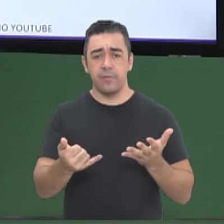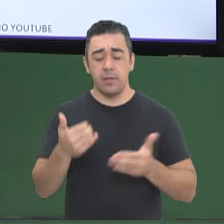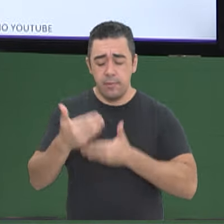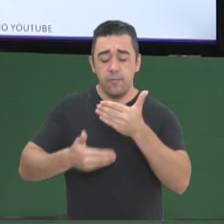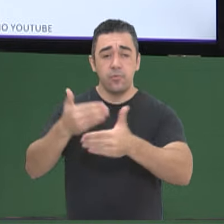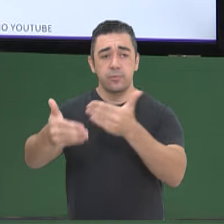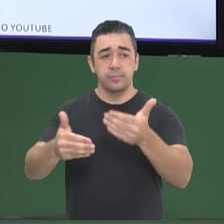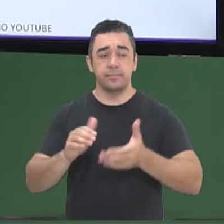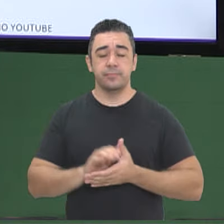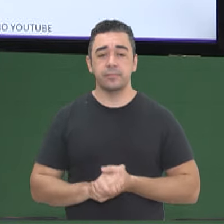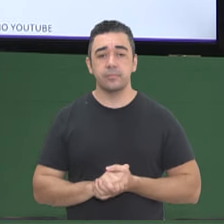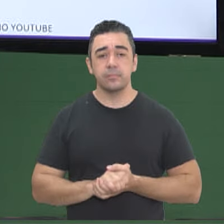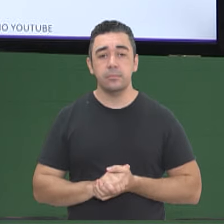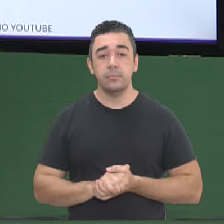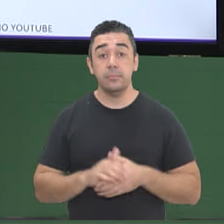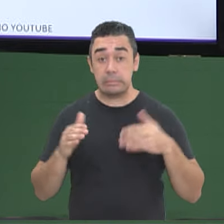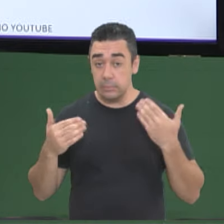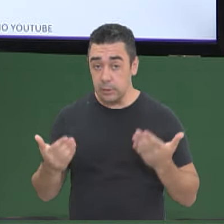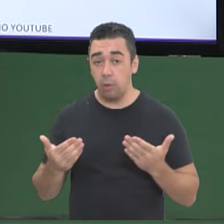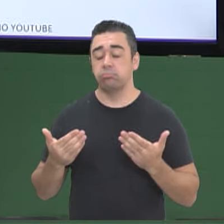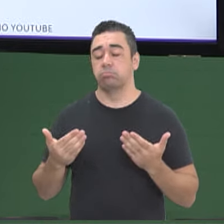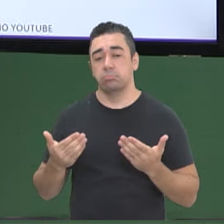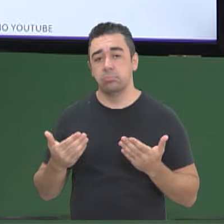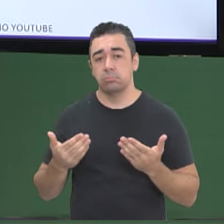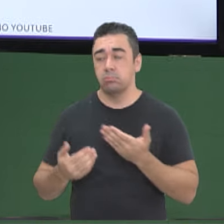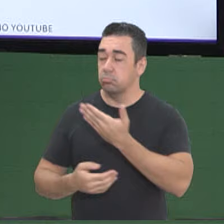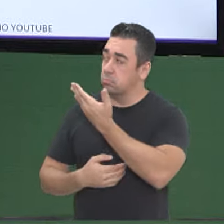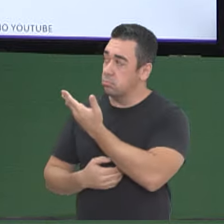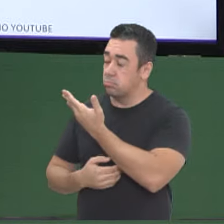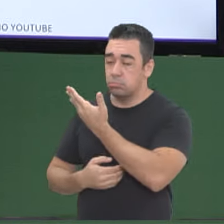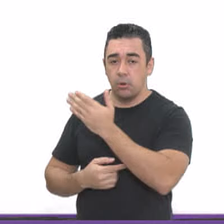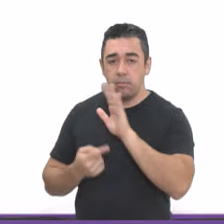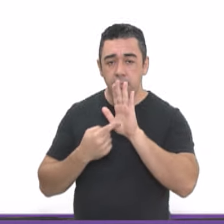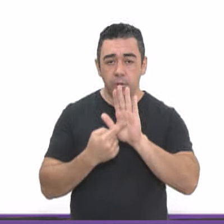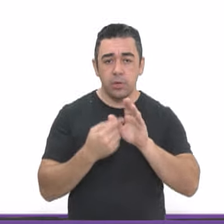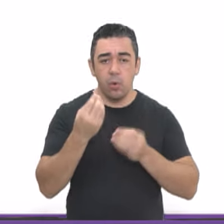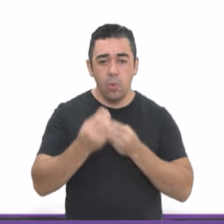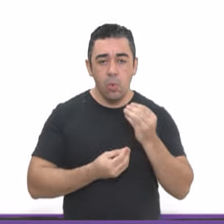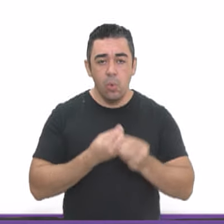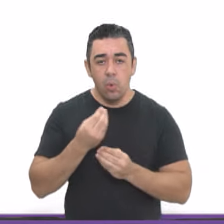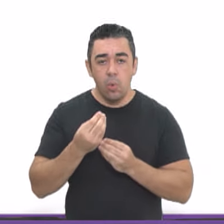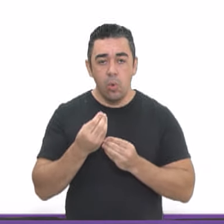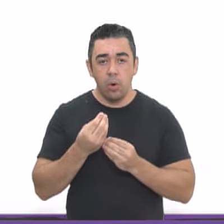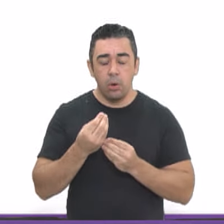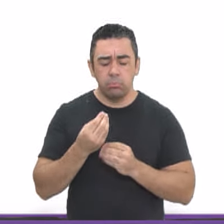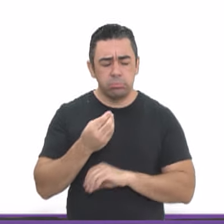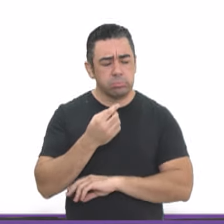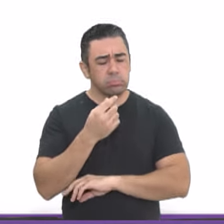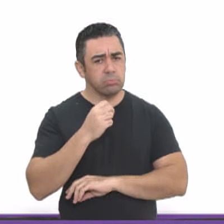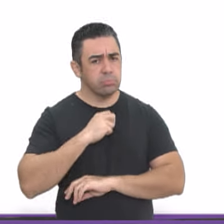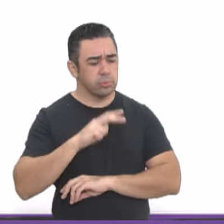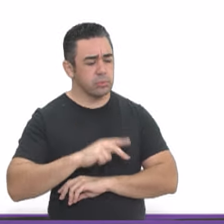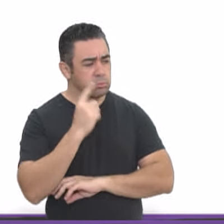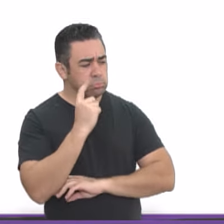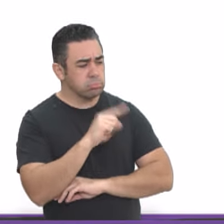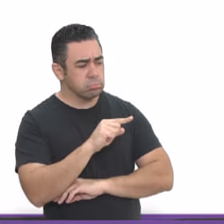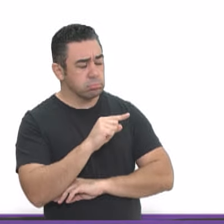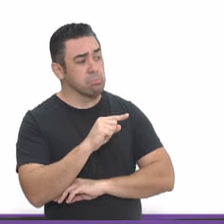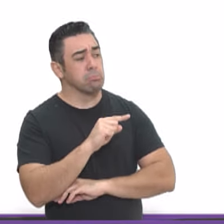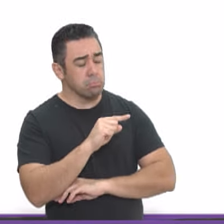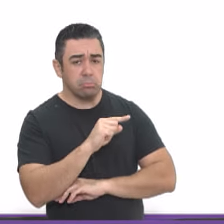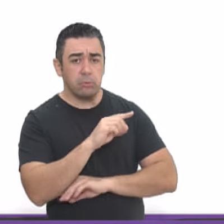evolução. Então aqui, aos poucos, então os colonizadores, eles incorporaram a peteca ao seu próprio cotidiano, então